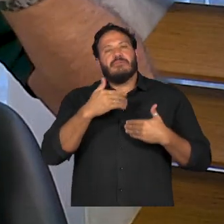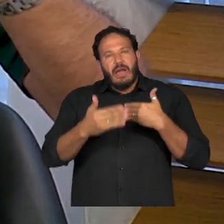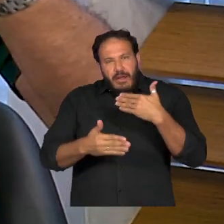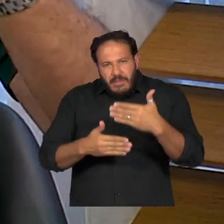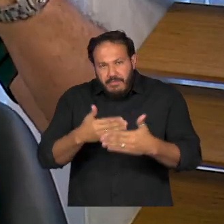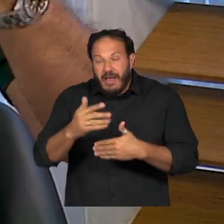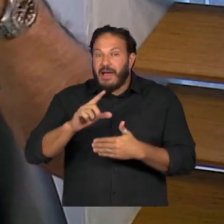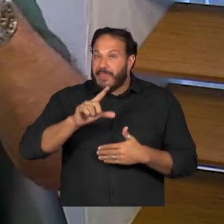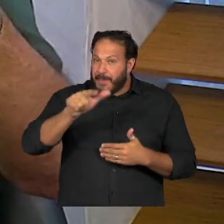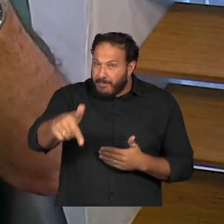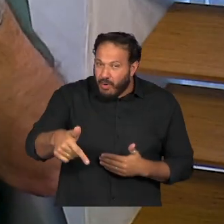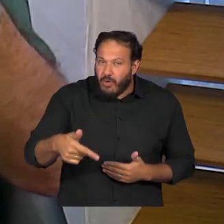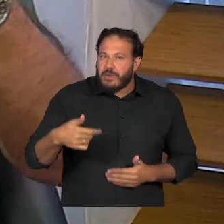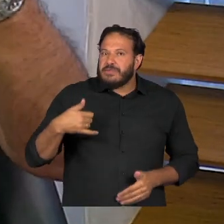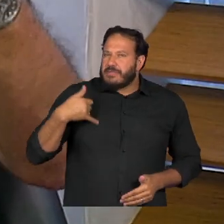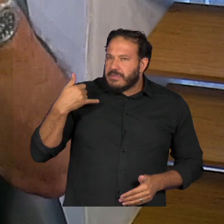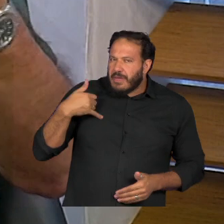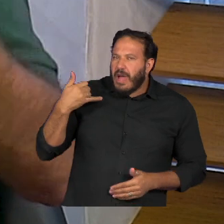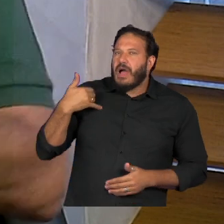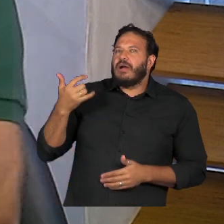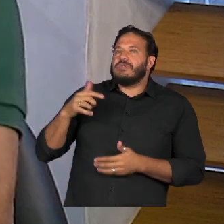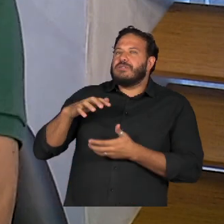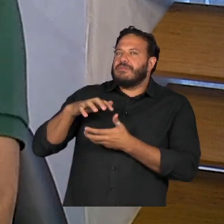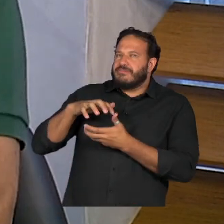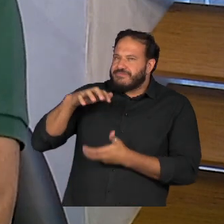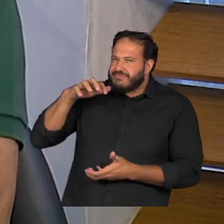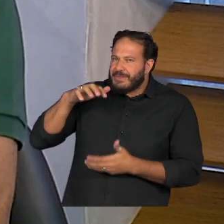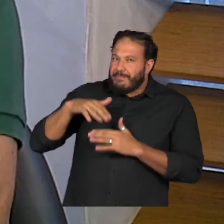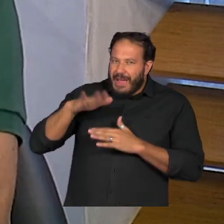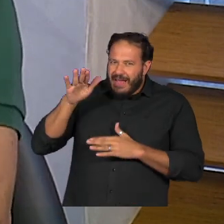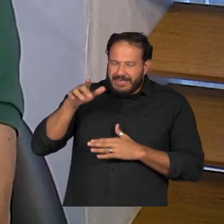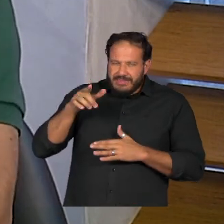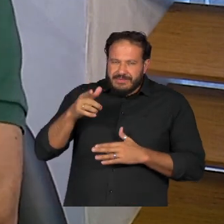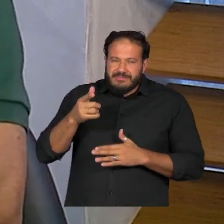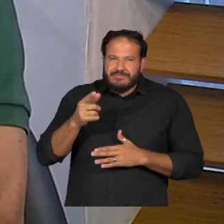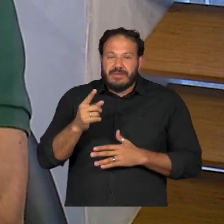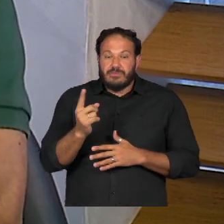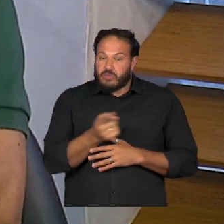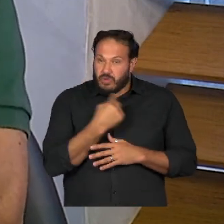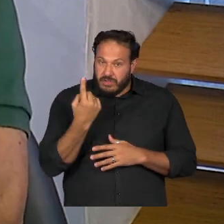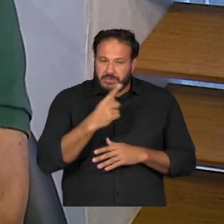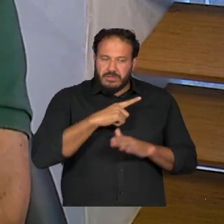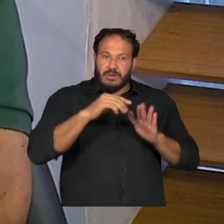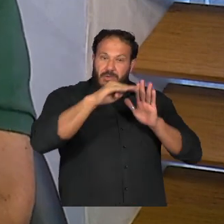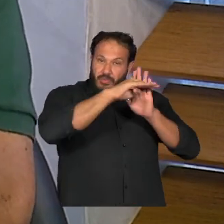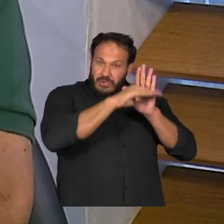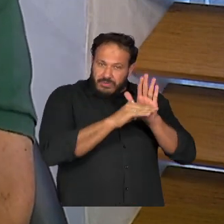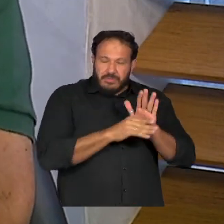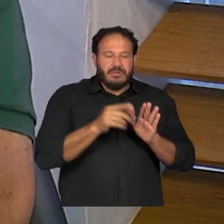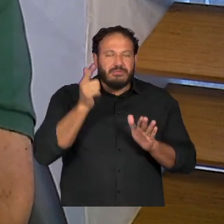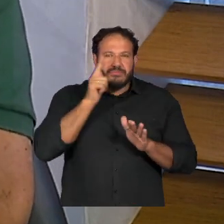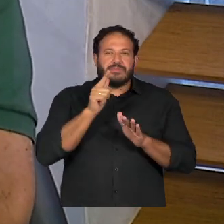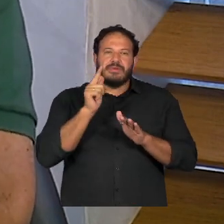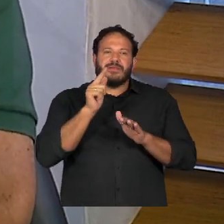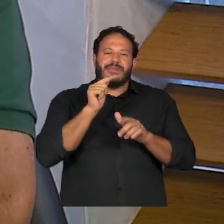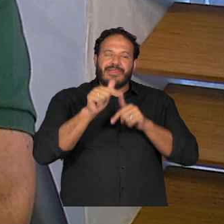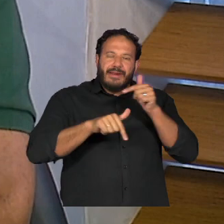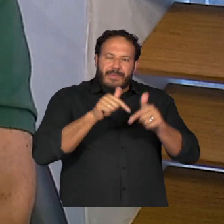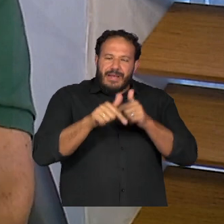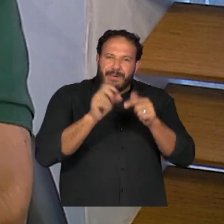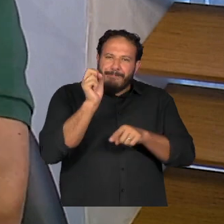idade de adulta de trabalhar então nós temos um programa de emprego apoiado um programa de